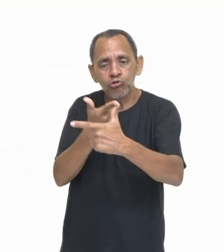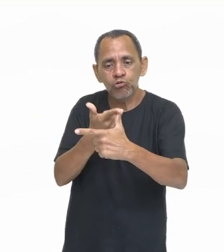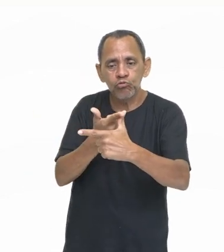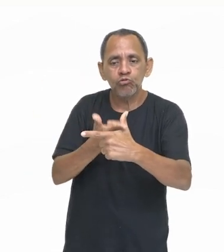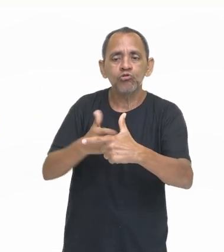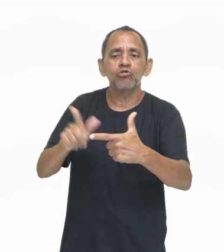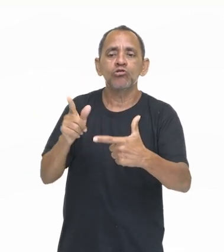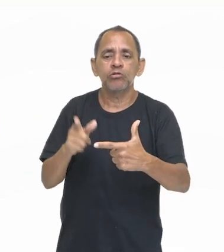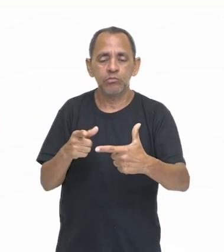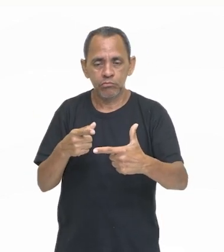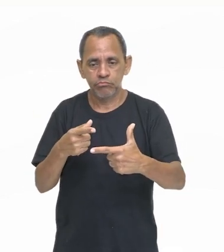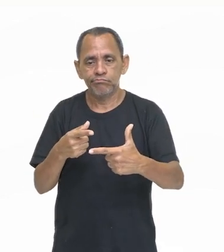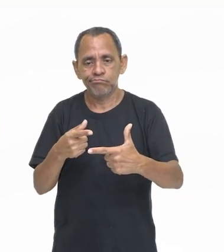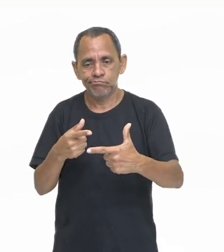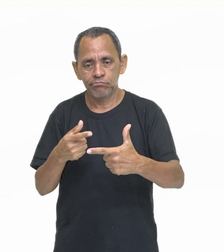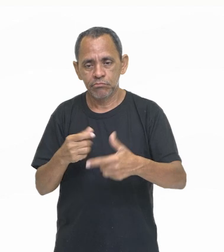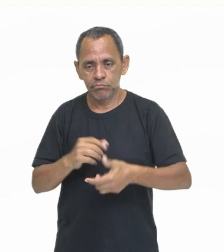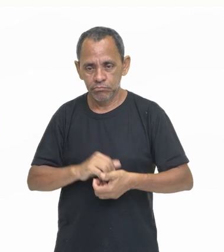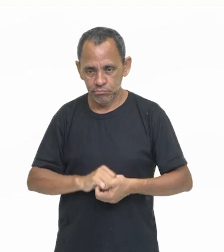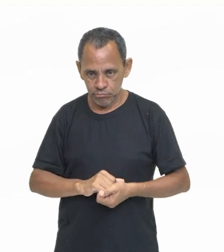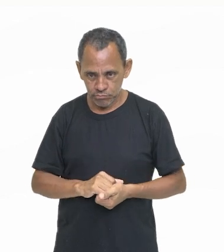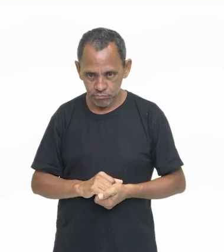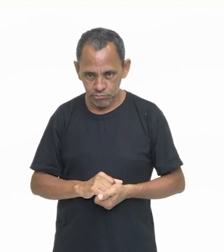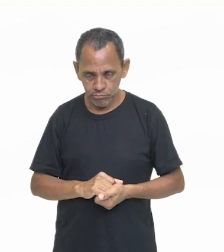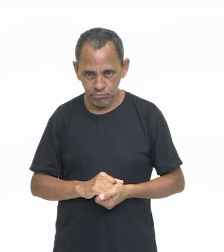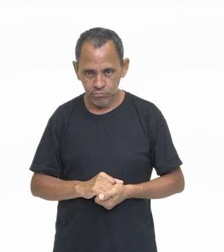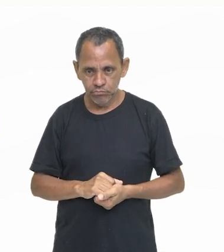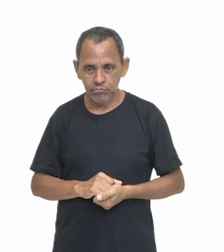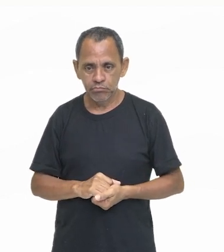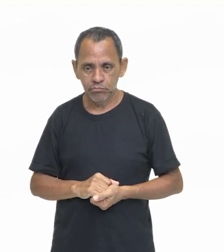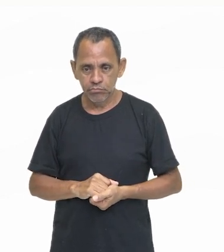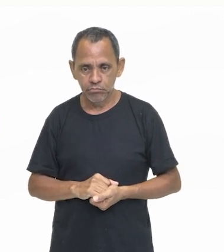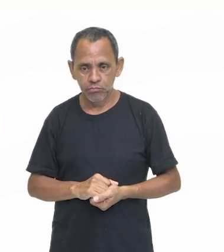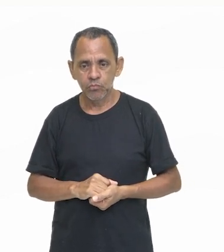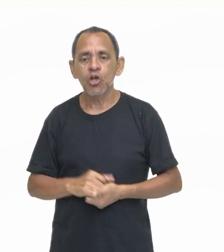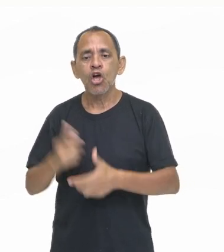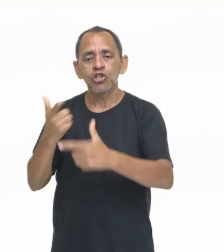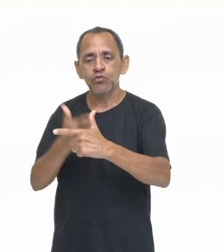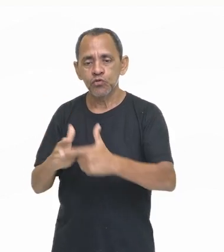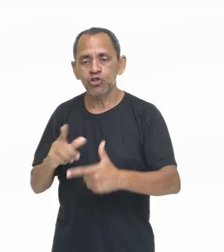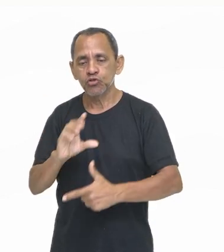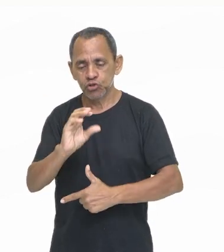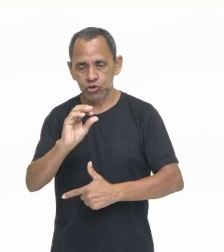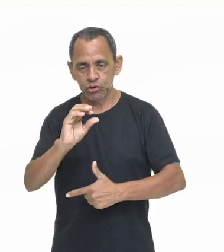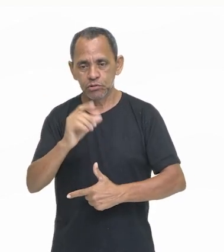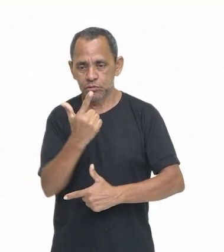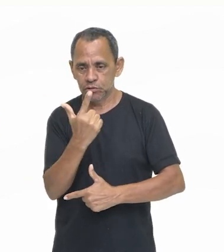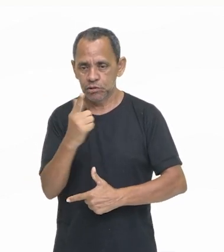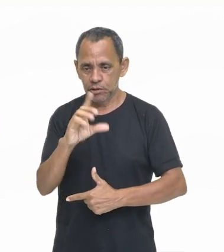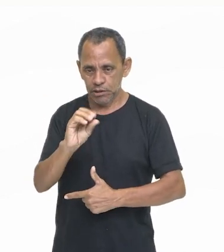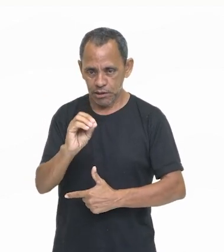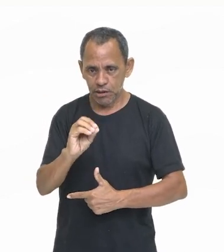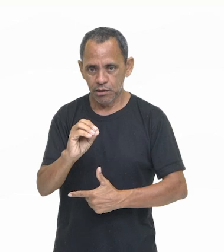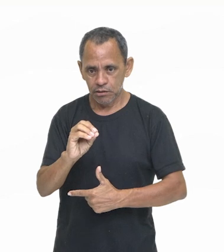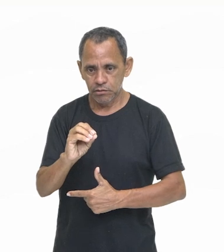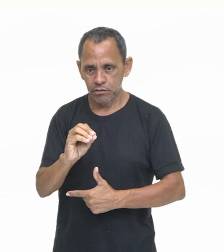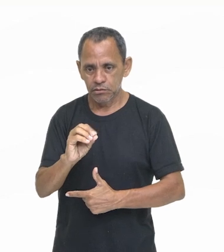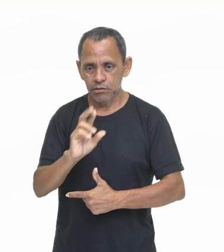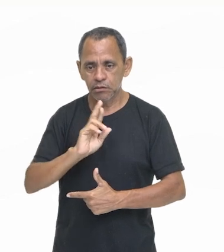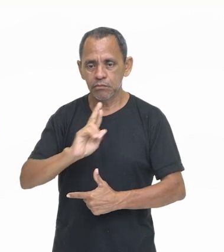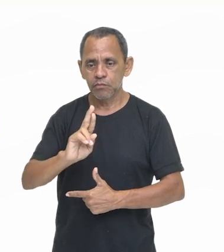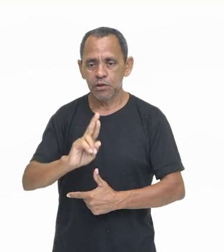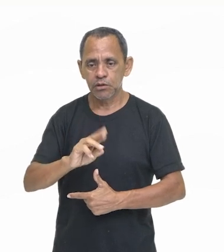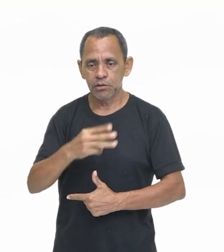perder. Para chegar em centilitro, pessoal, dividimos por 10. 30 dividido por 10, a resposta é 3, certo? Para chegar